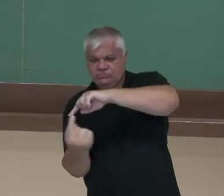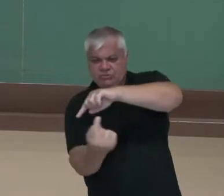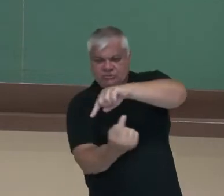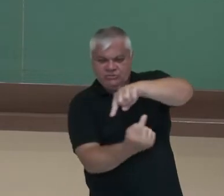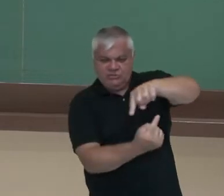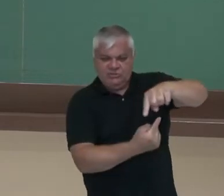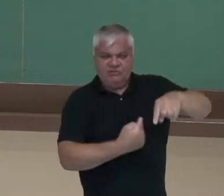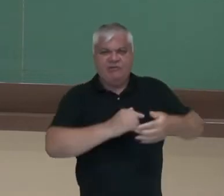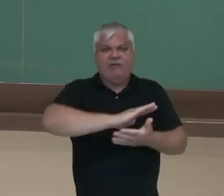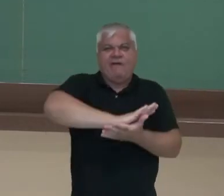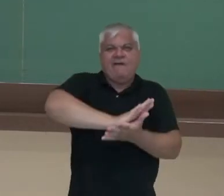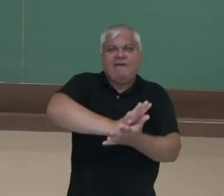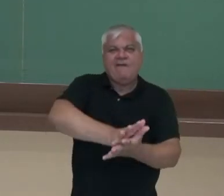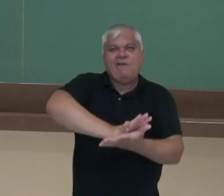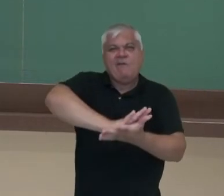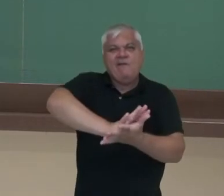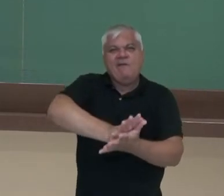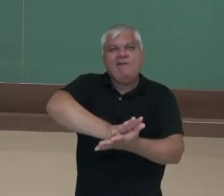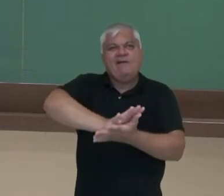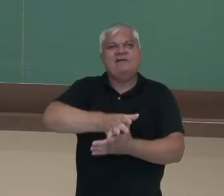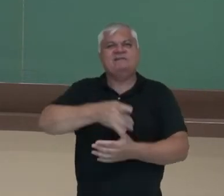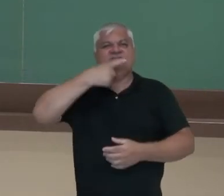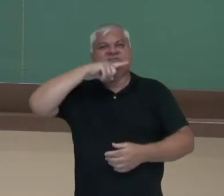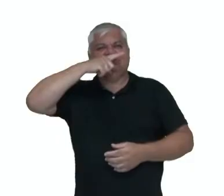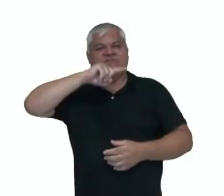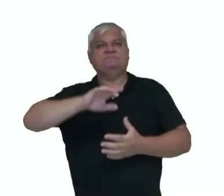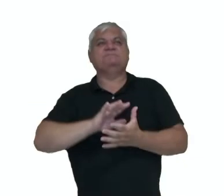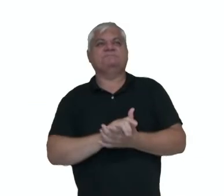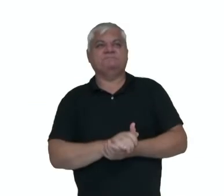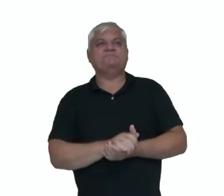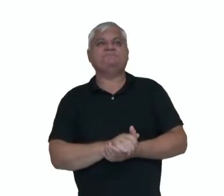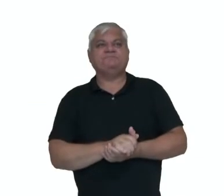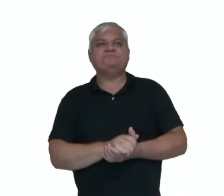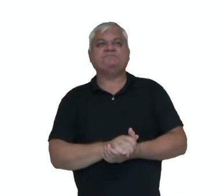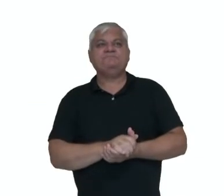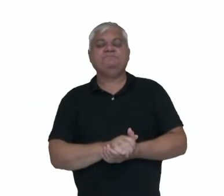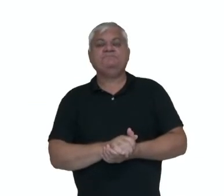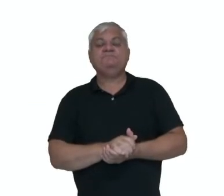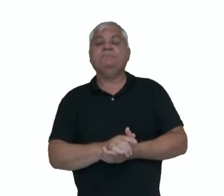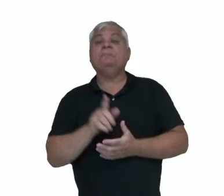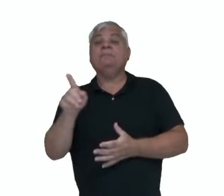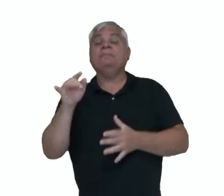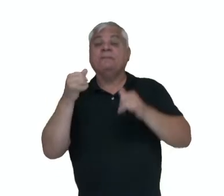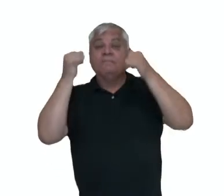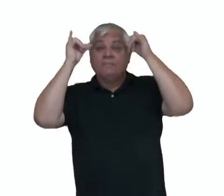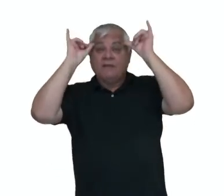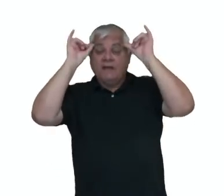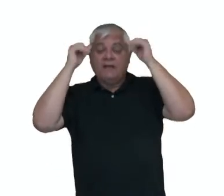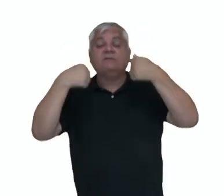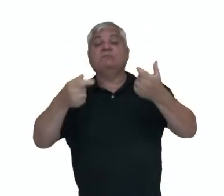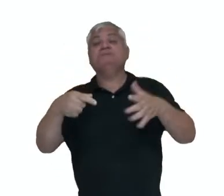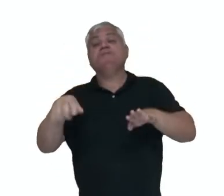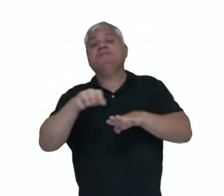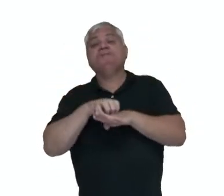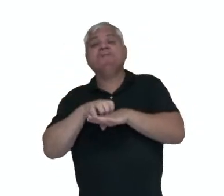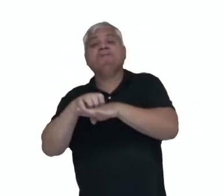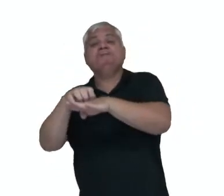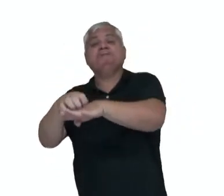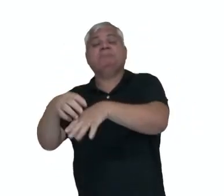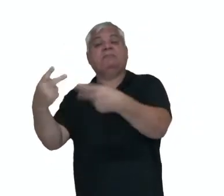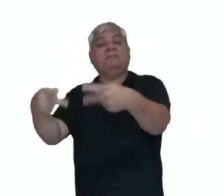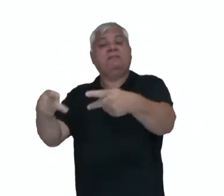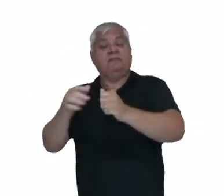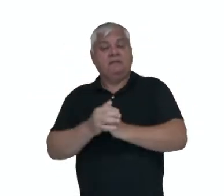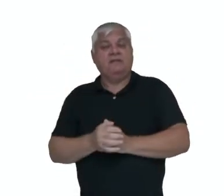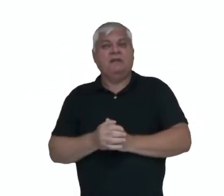de moer a cana-de-açúcar. Vantagem da pecuária: o gado não precisava de meio de transporte para conduzi-lo, sobrevivia em